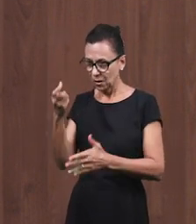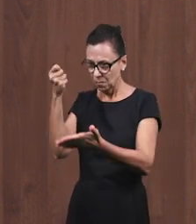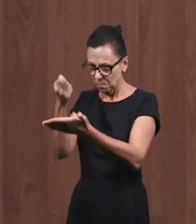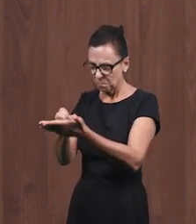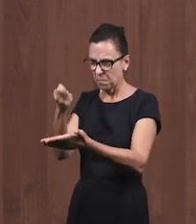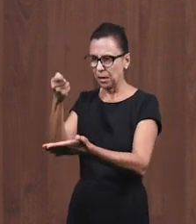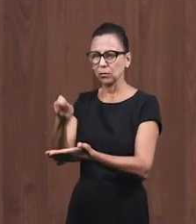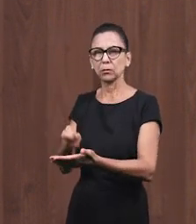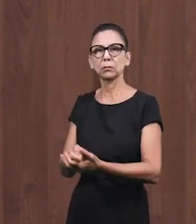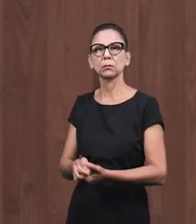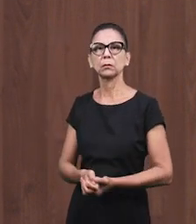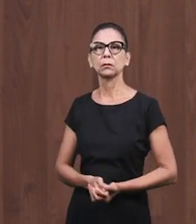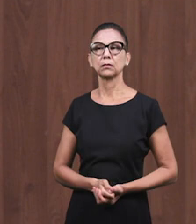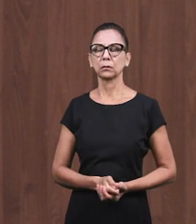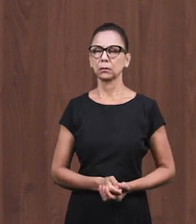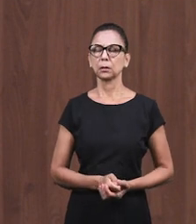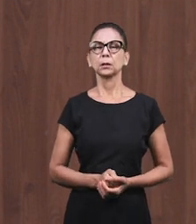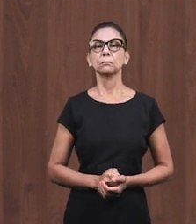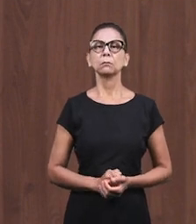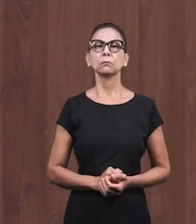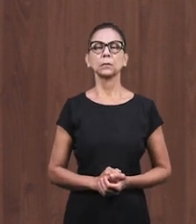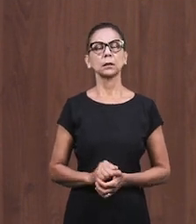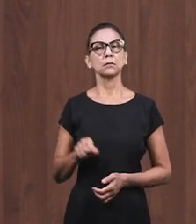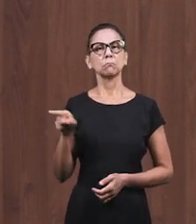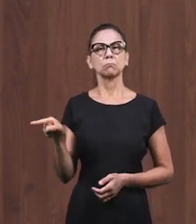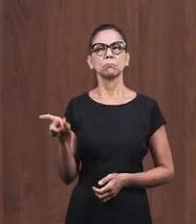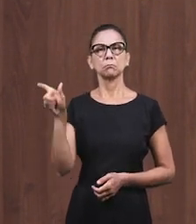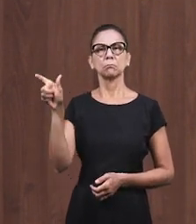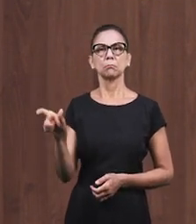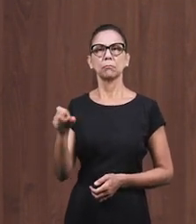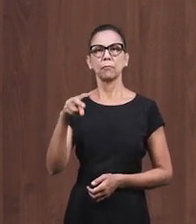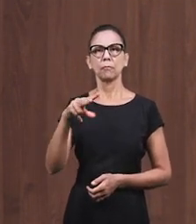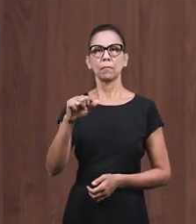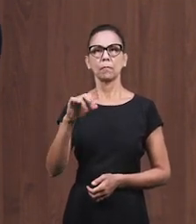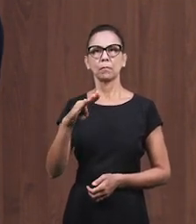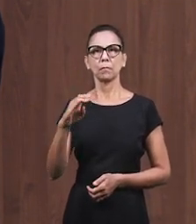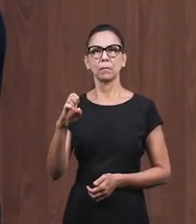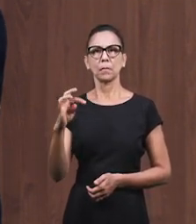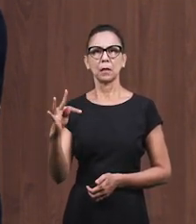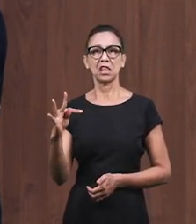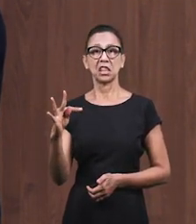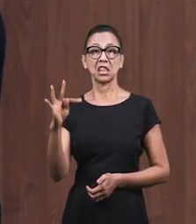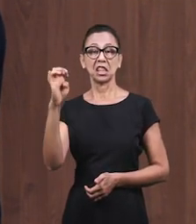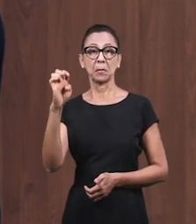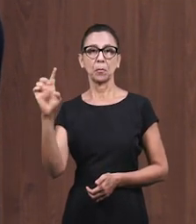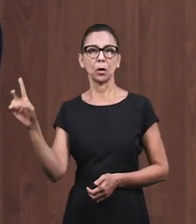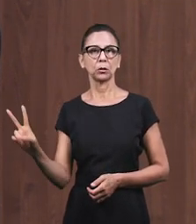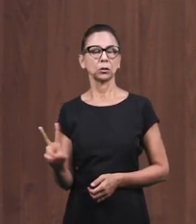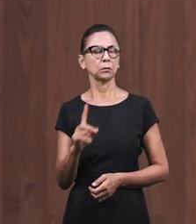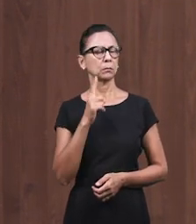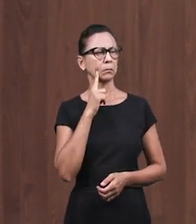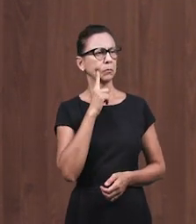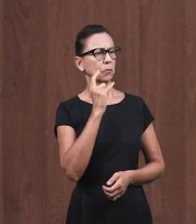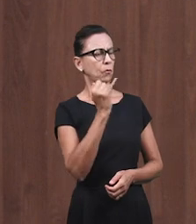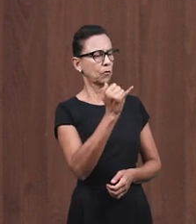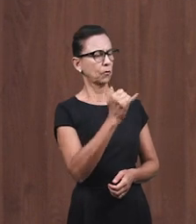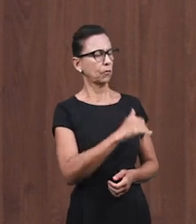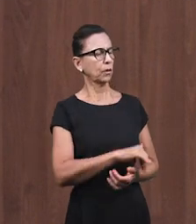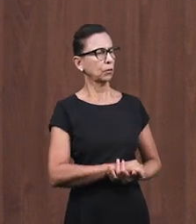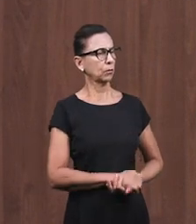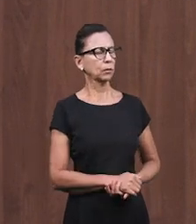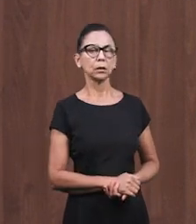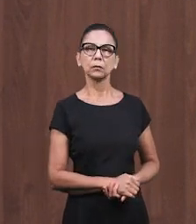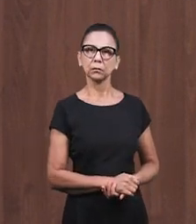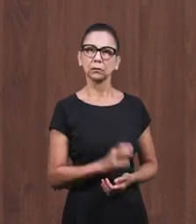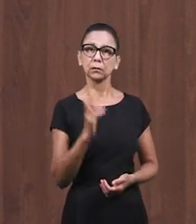estando diante do rei e diante de tantas propostas aparentemente adolescentes, boas. Mas sabe